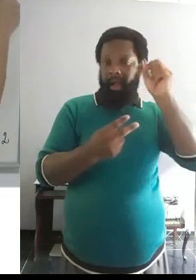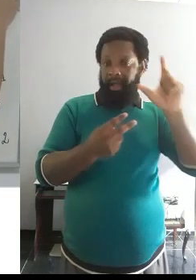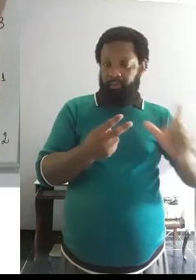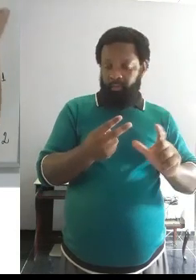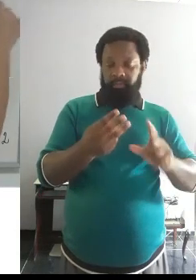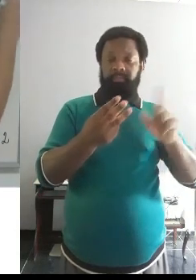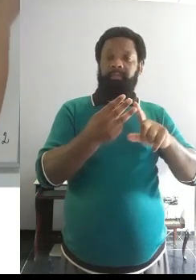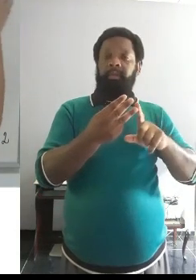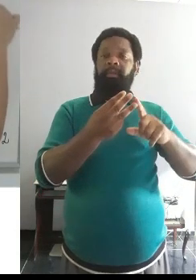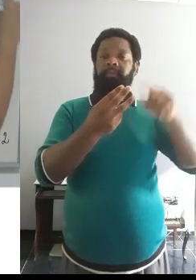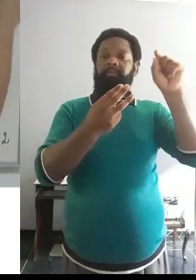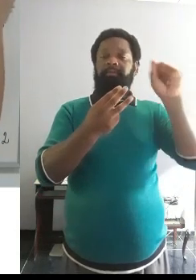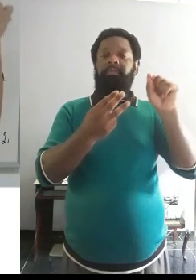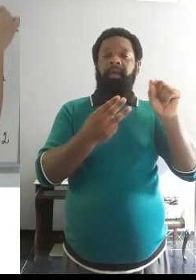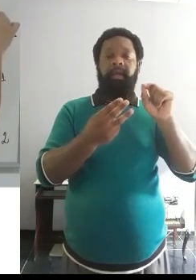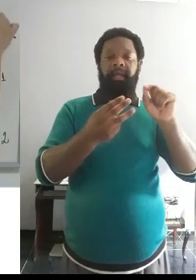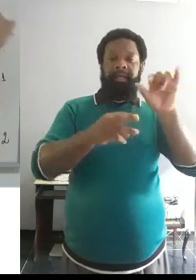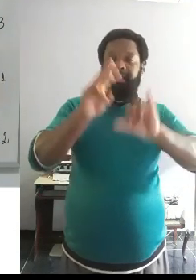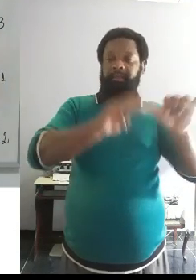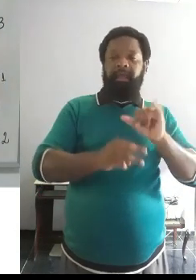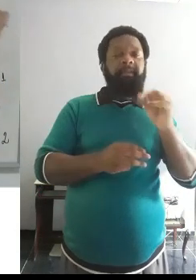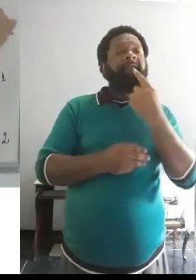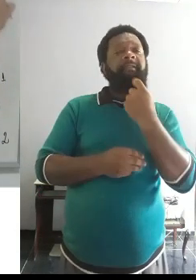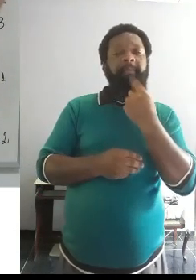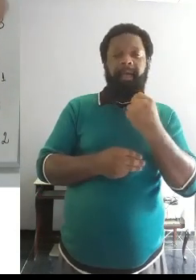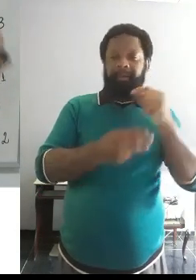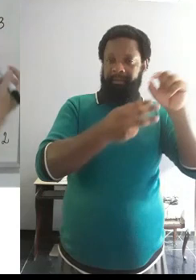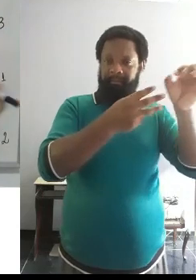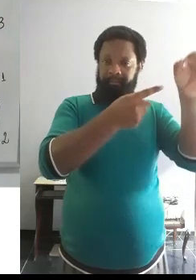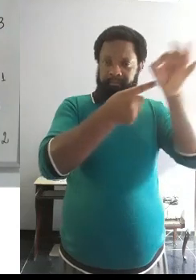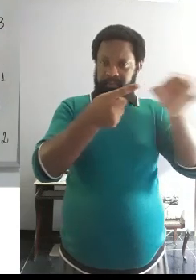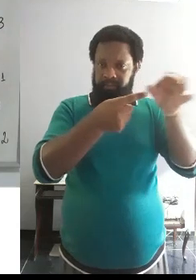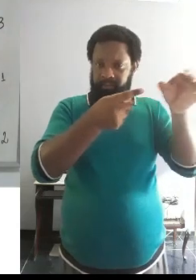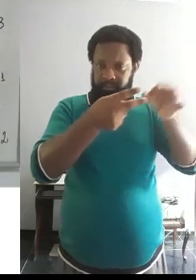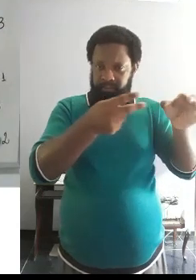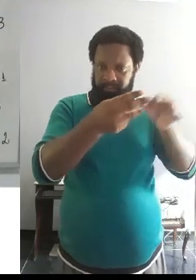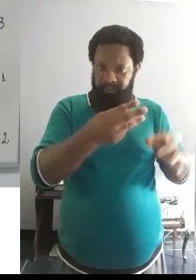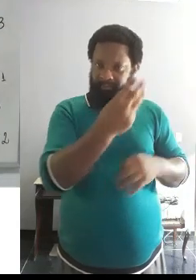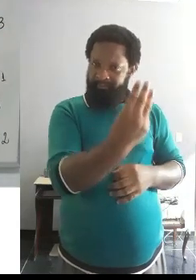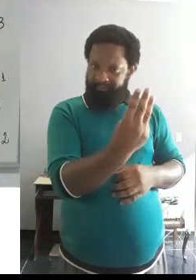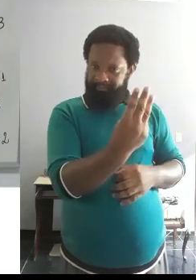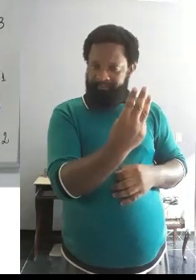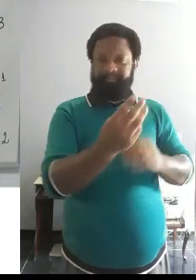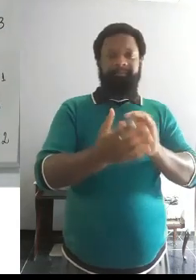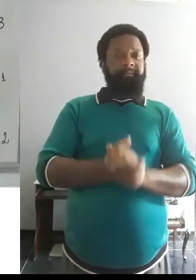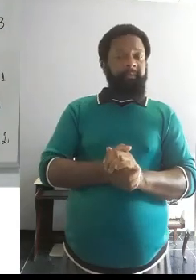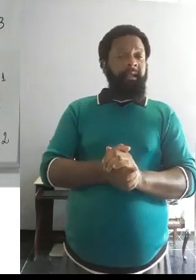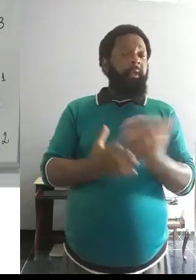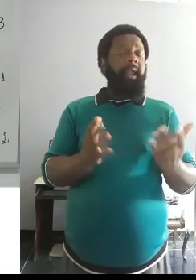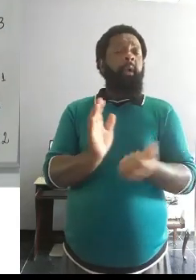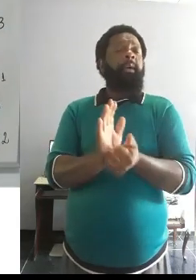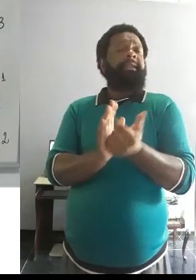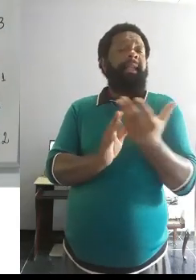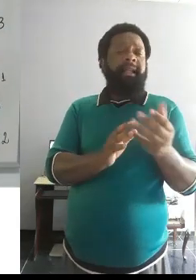azul e essa daqui formada pelo elemento químico vermelho. Então, 3 moléculas. Combinado? Qual é o